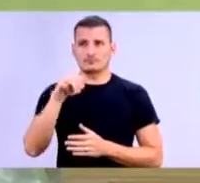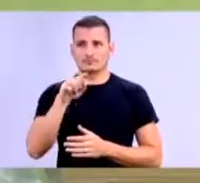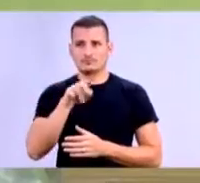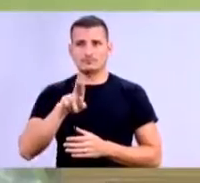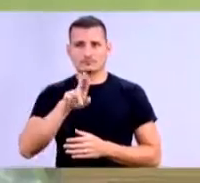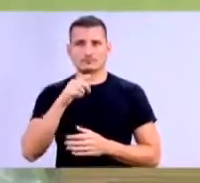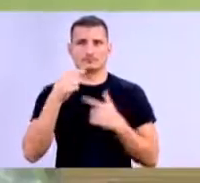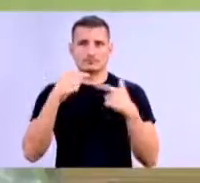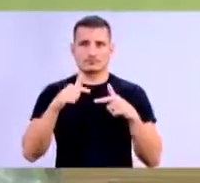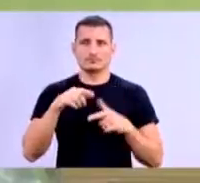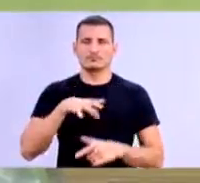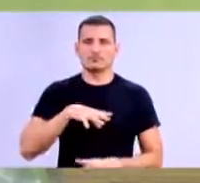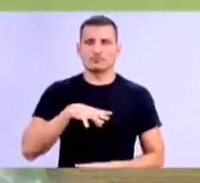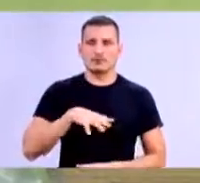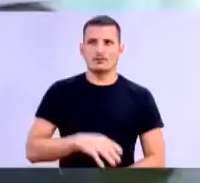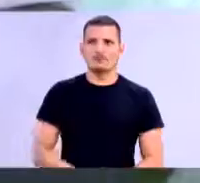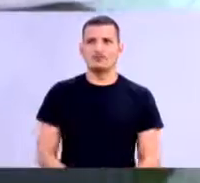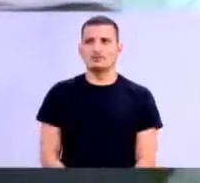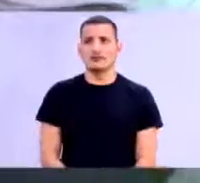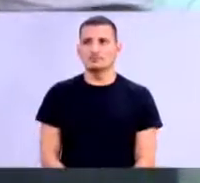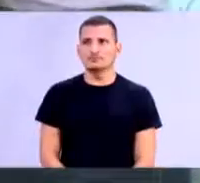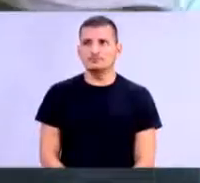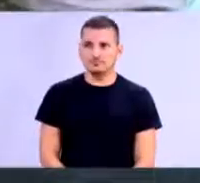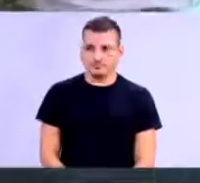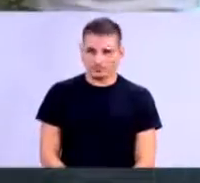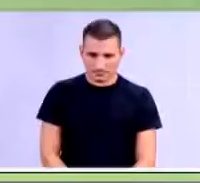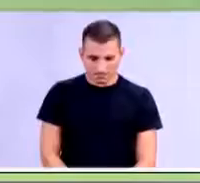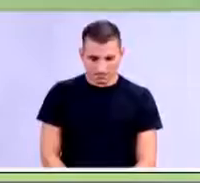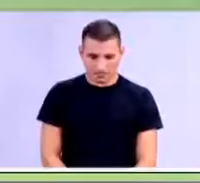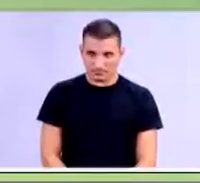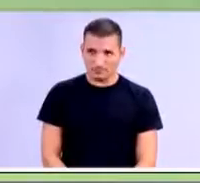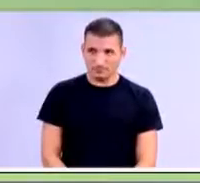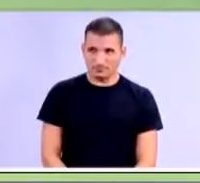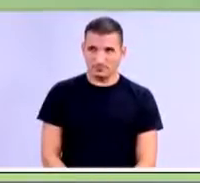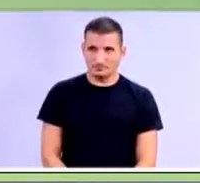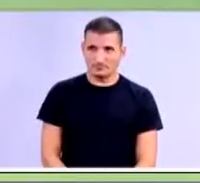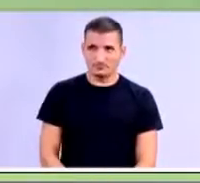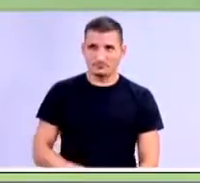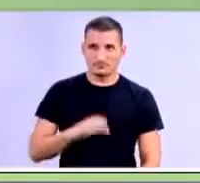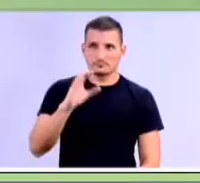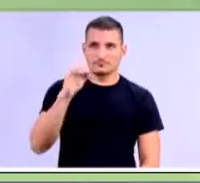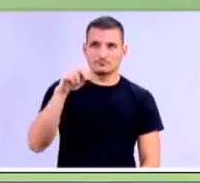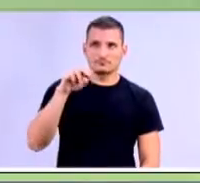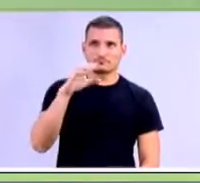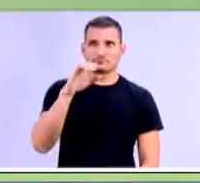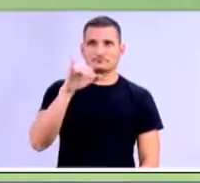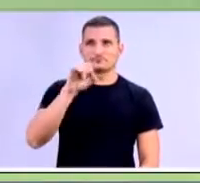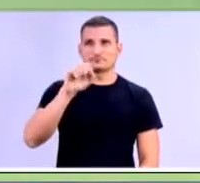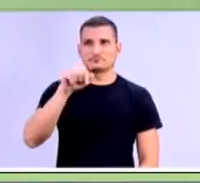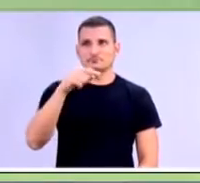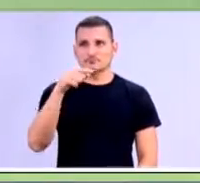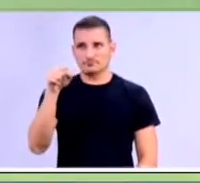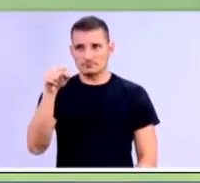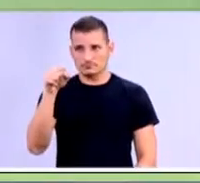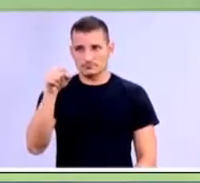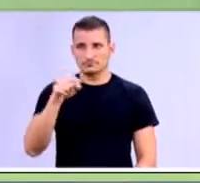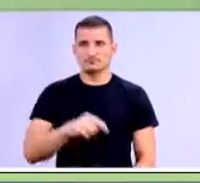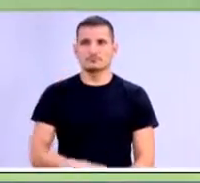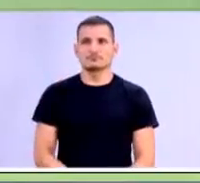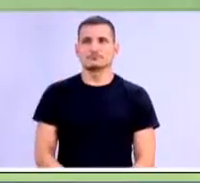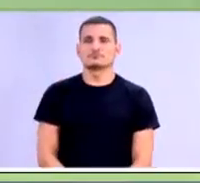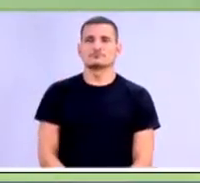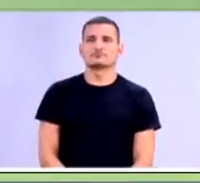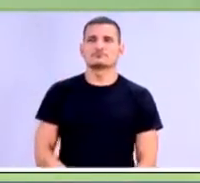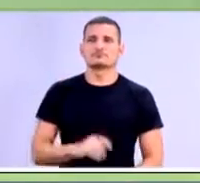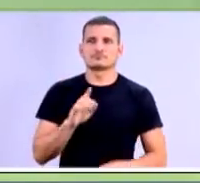portuguesa. Isso. A concisão, que é você falar diretamente, a síntese, a brevidade, porque às vezes você